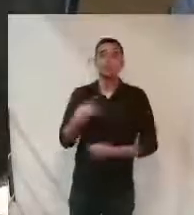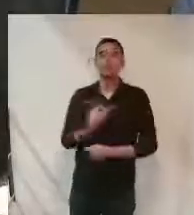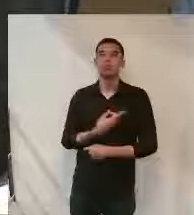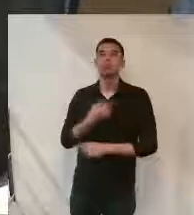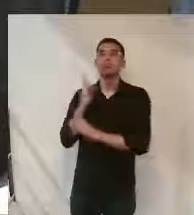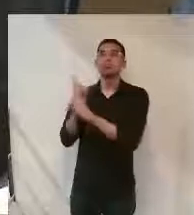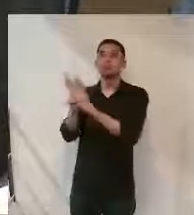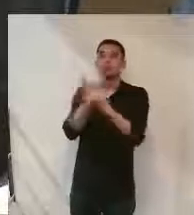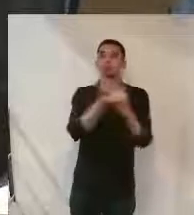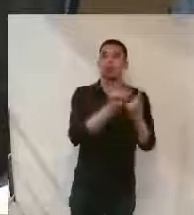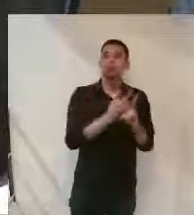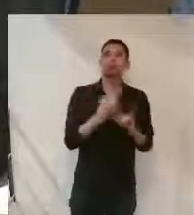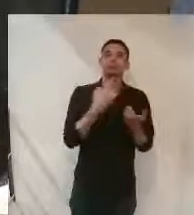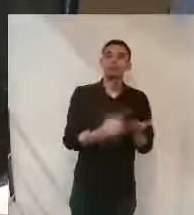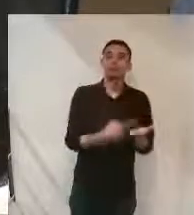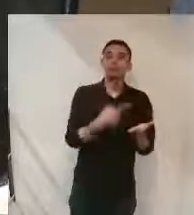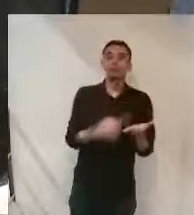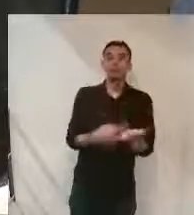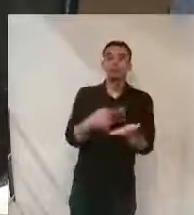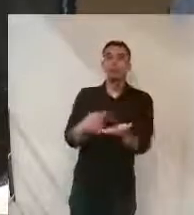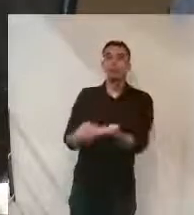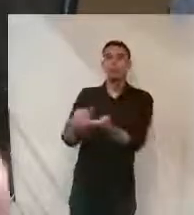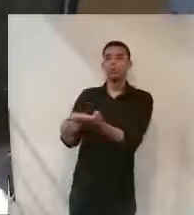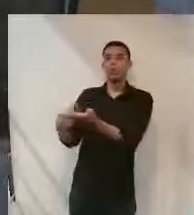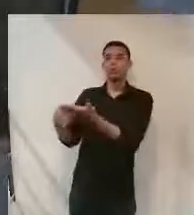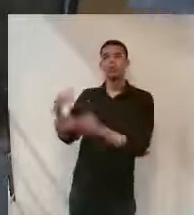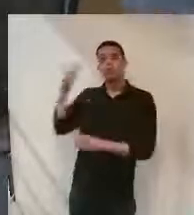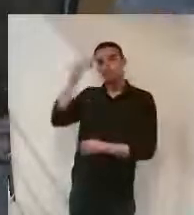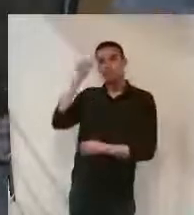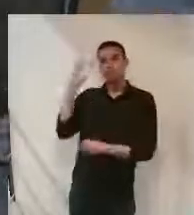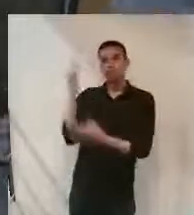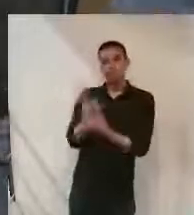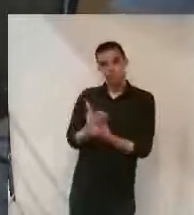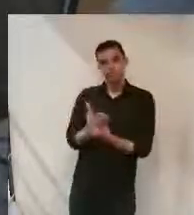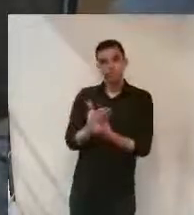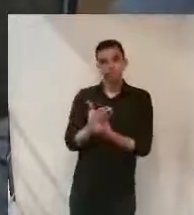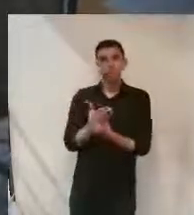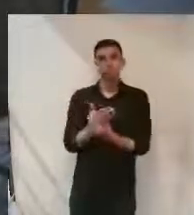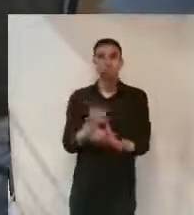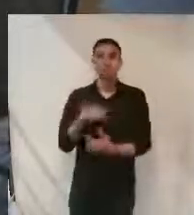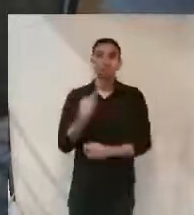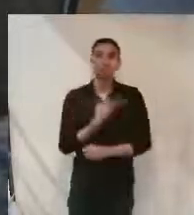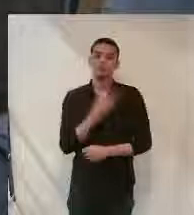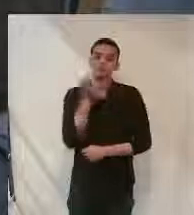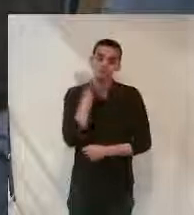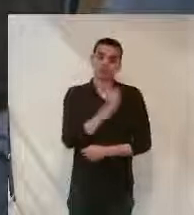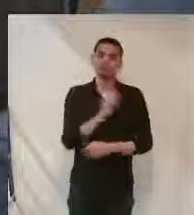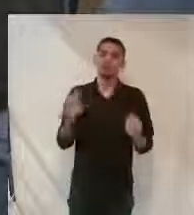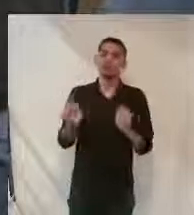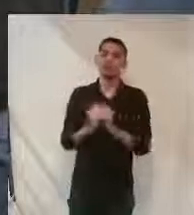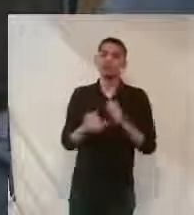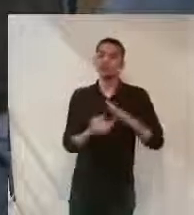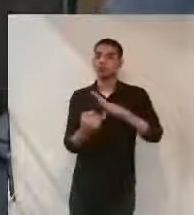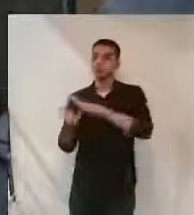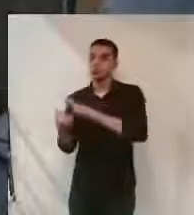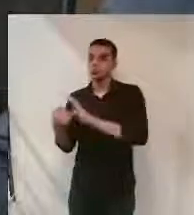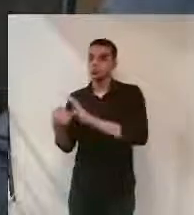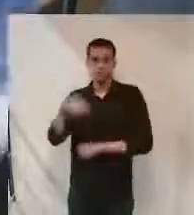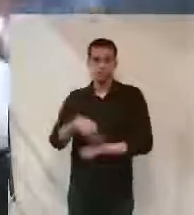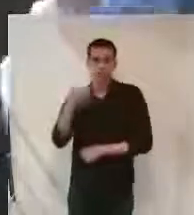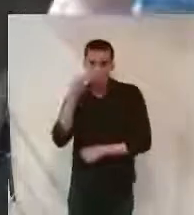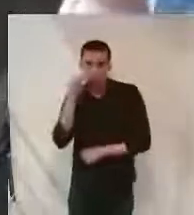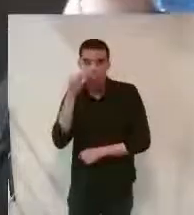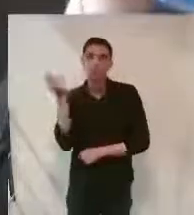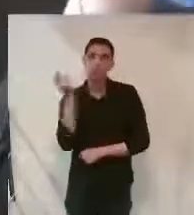perseguição penal. Foram eles que impulsionaram, com a ajuda das instituições aqui presentes, esse projeto